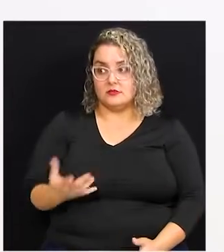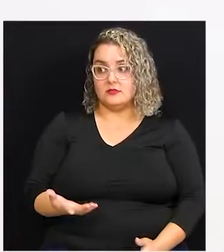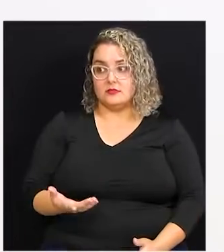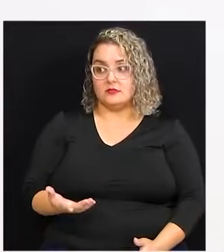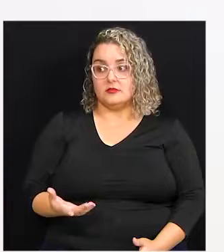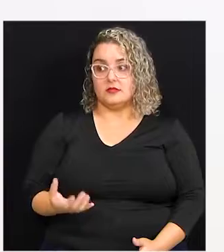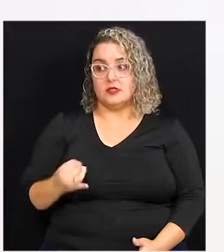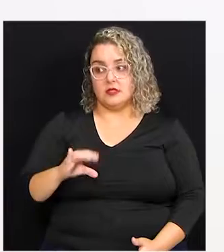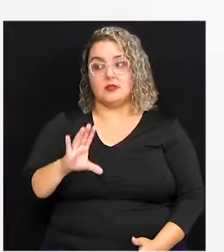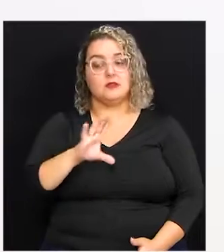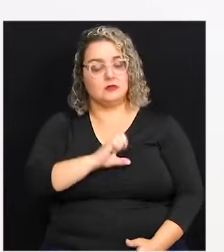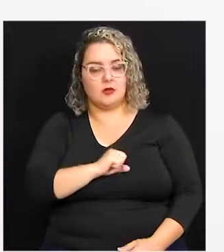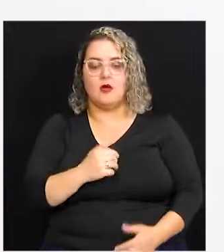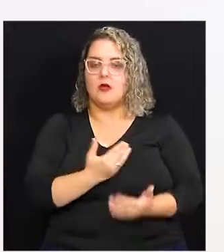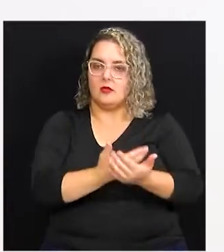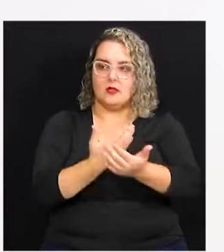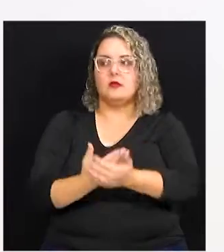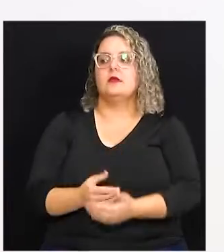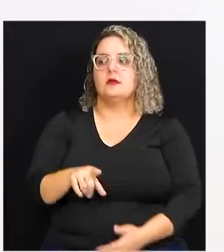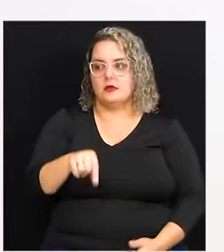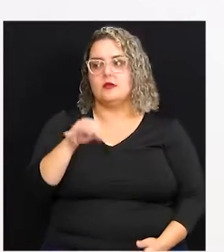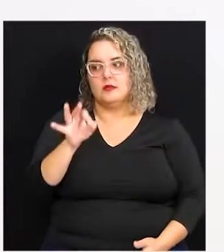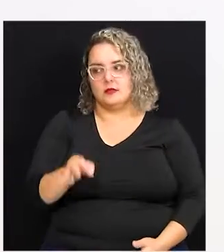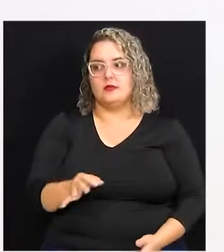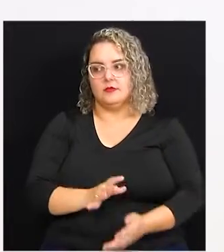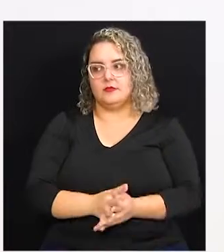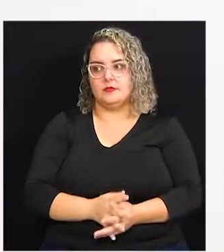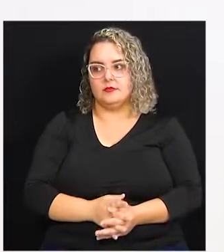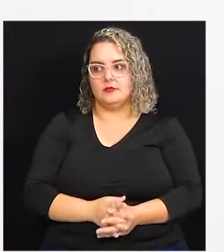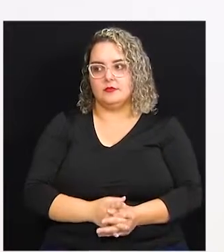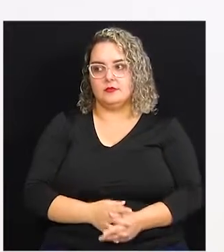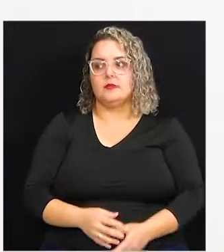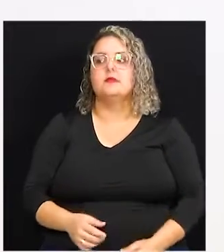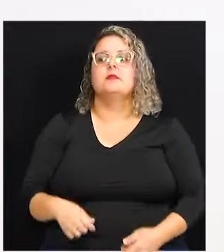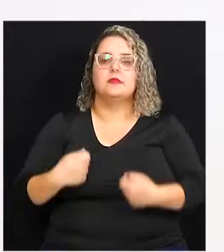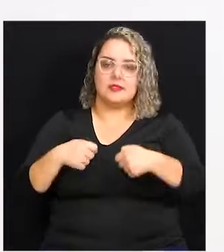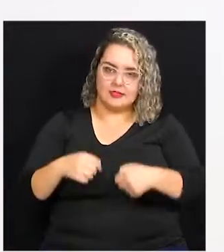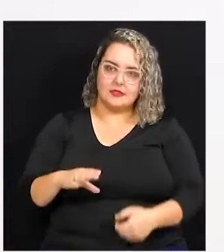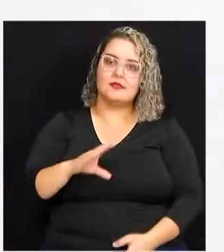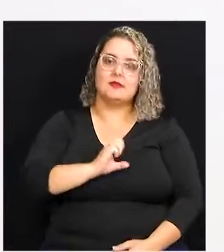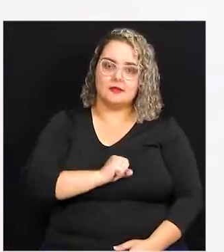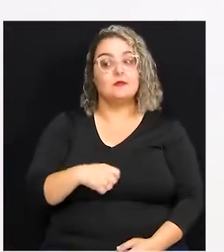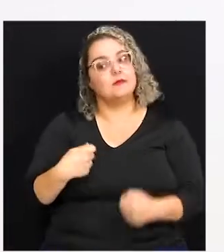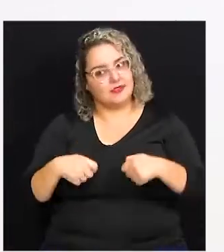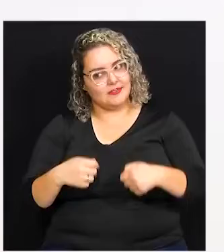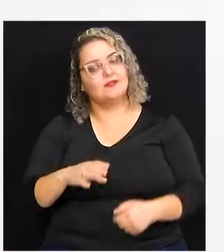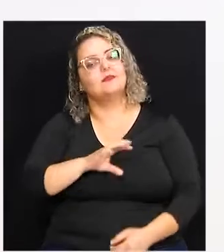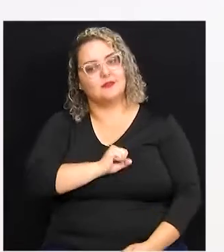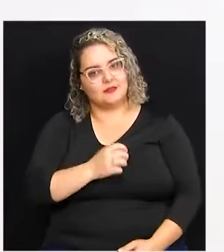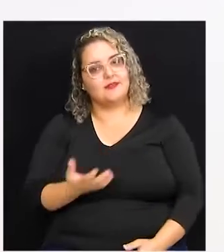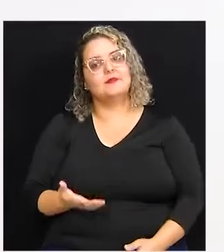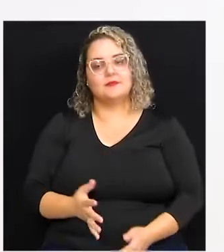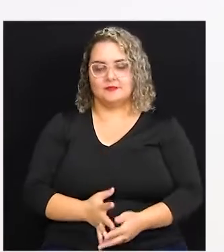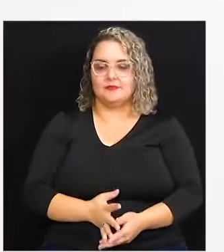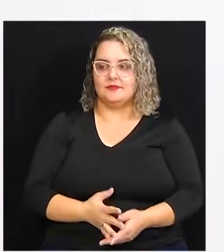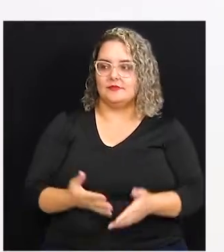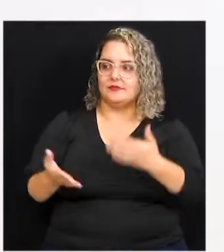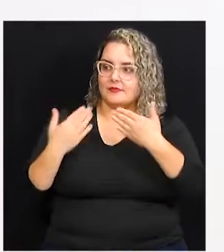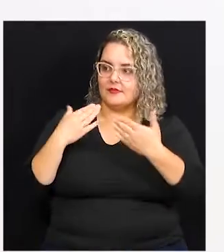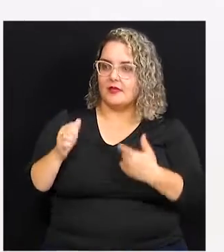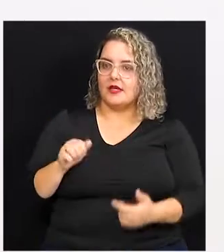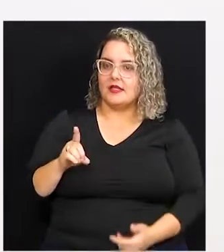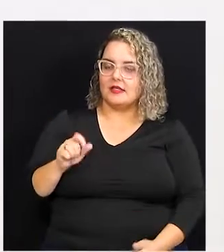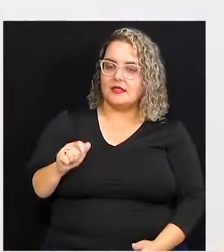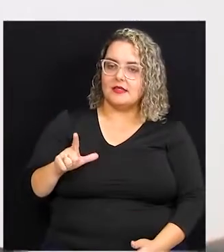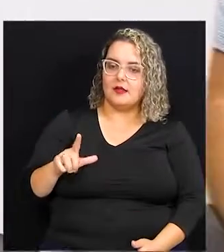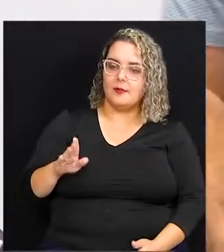para Ilum, que se você gosta de estudar, é a escolha certa para você, né? Tem que gostar de estudar, né? Tem que gostar. E assim, inclusive nós estávamos